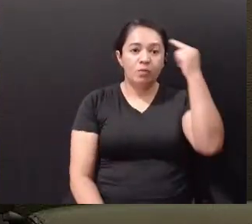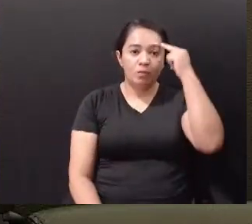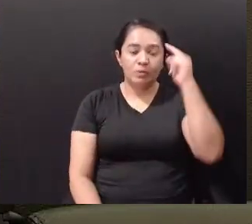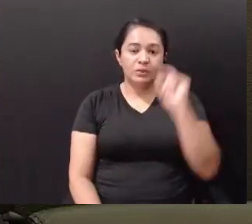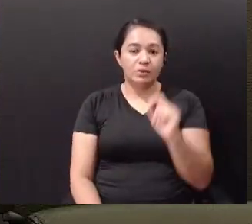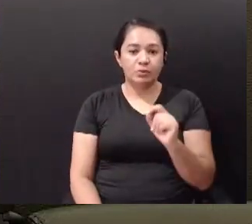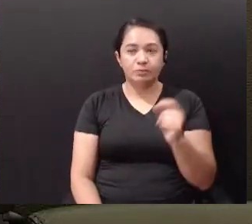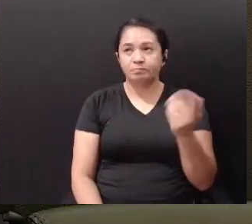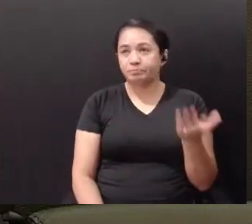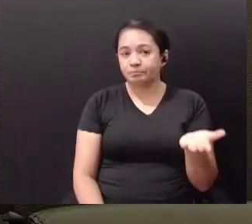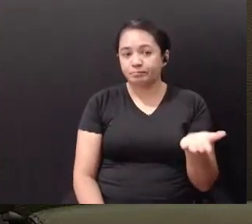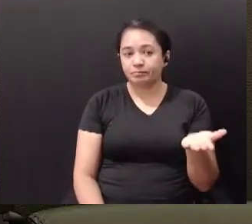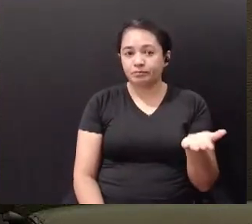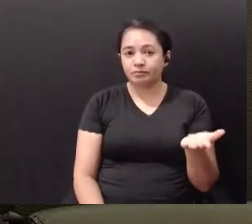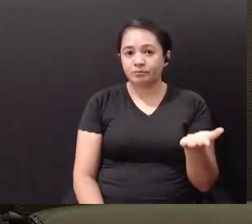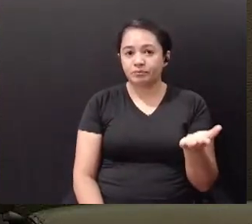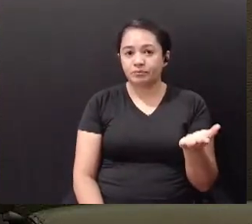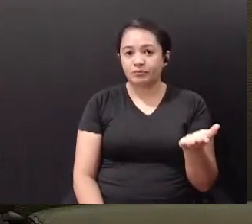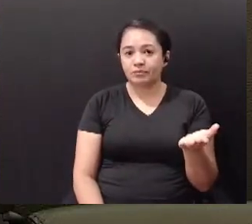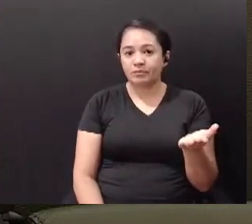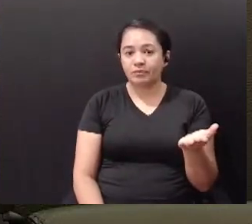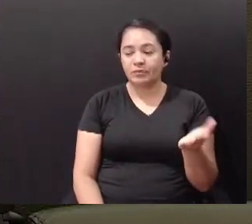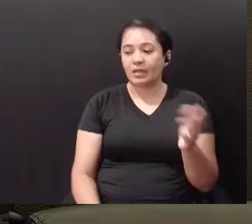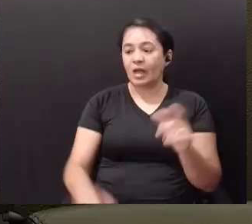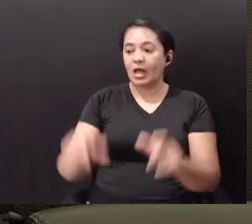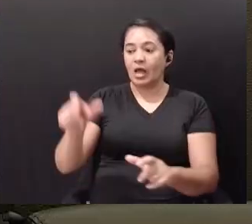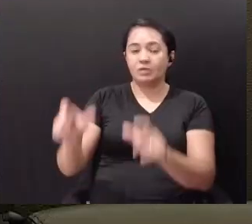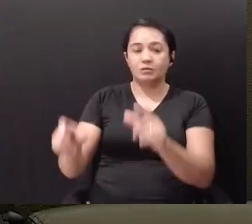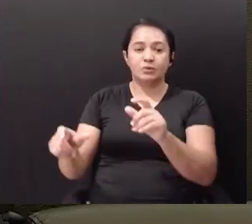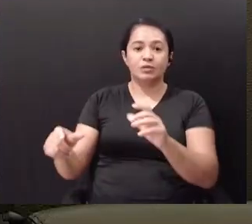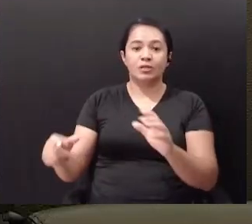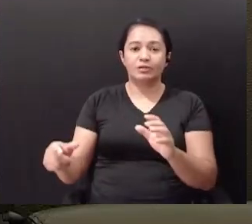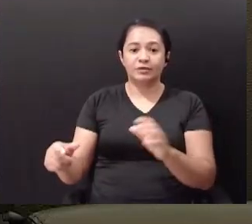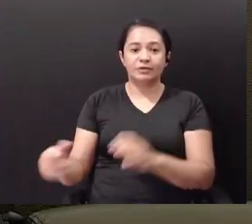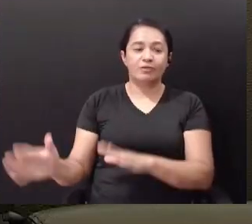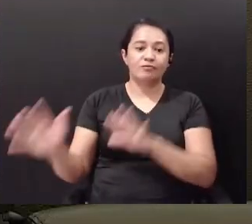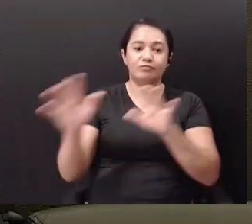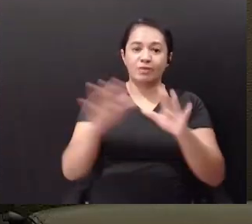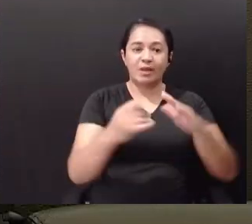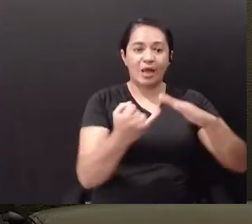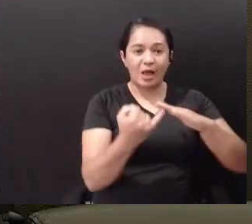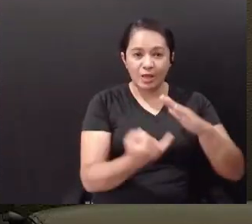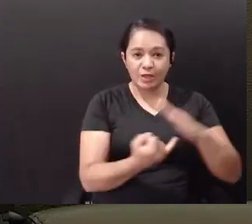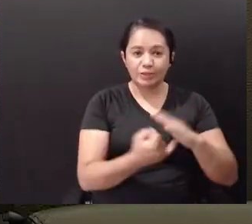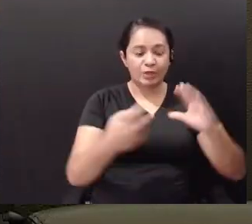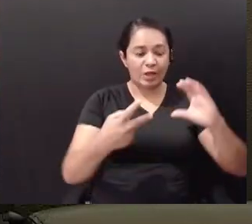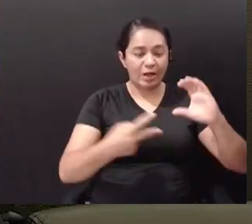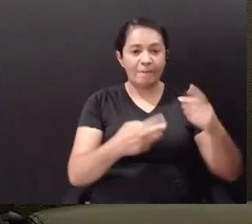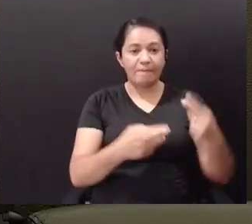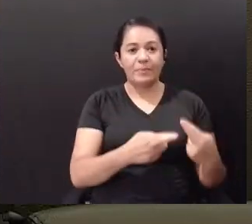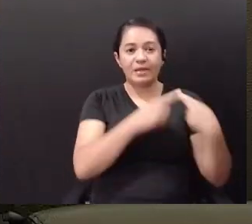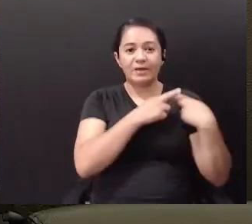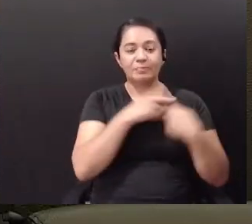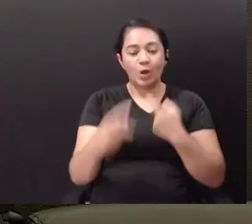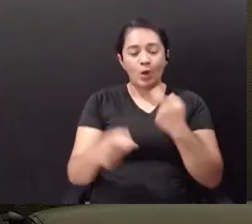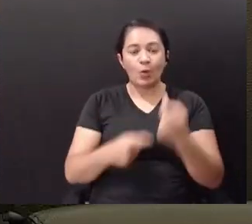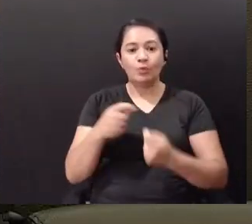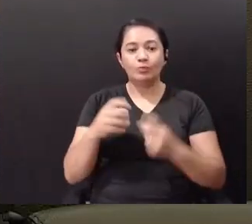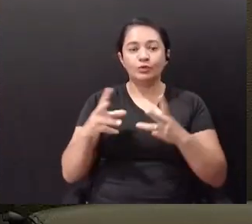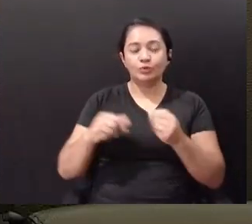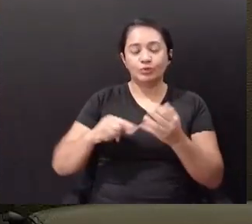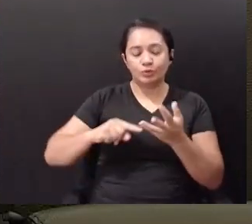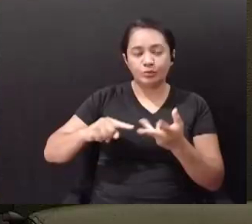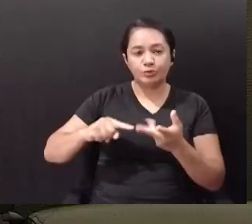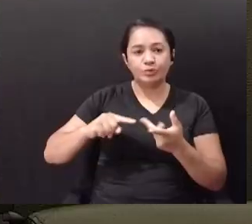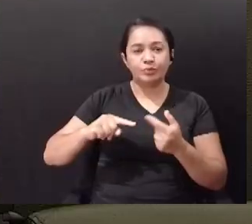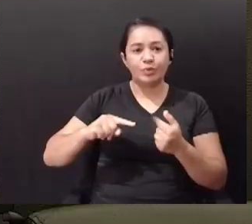estão se dirigindo à Câmara, que é a instituição responsável por administrar todas as questões ali do